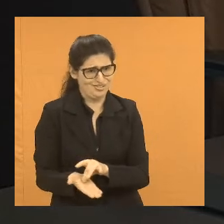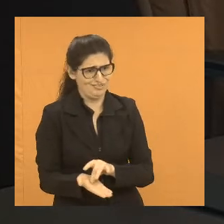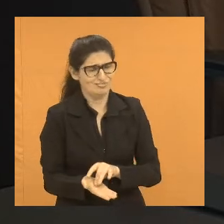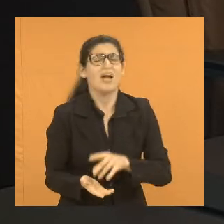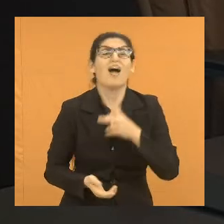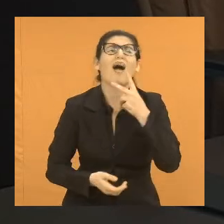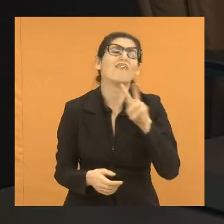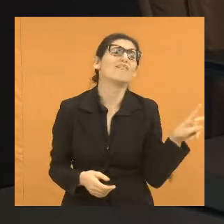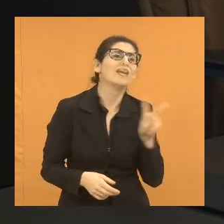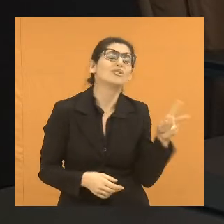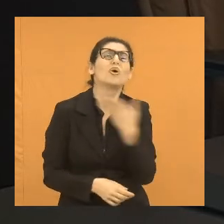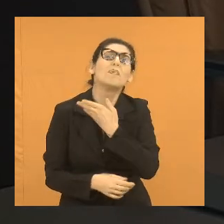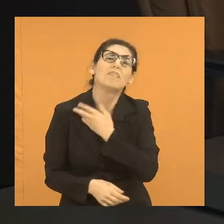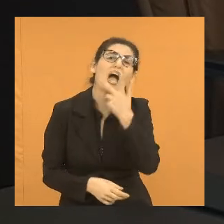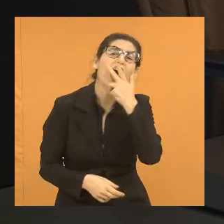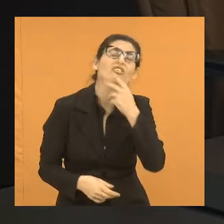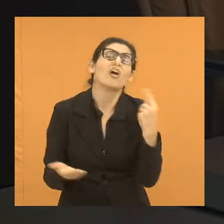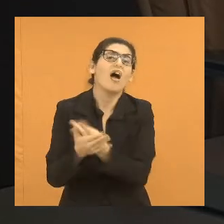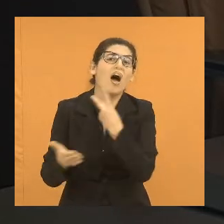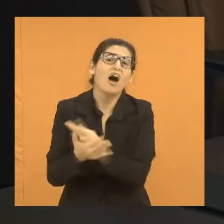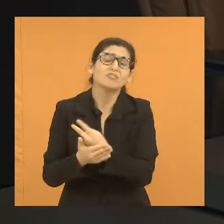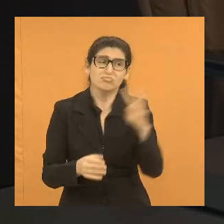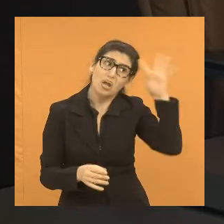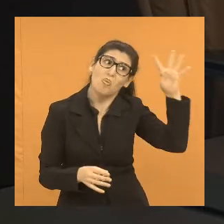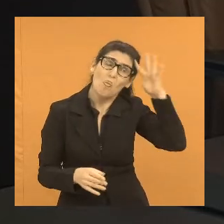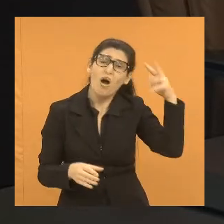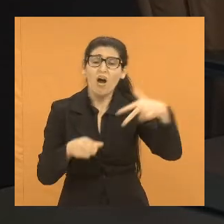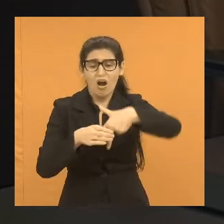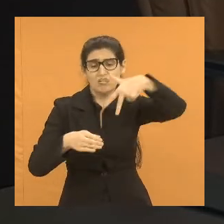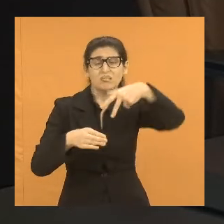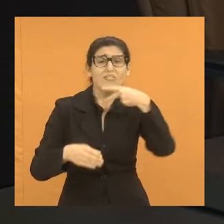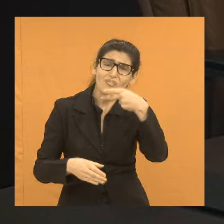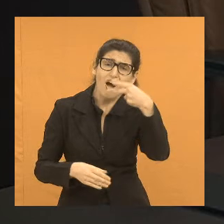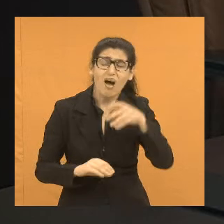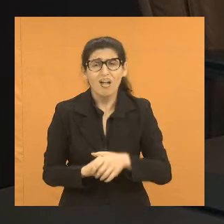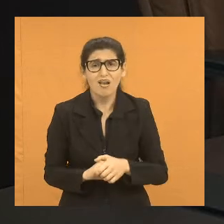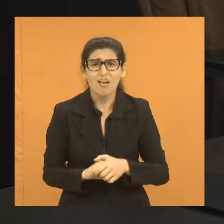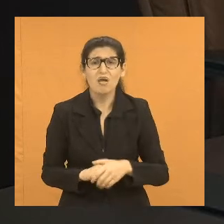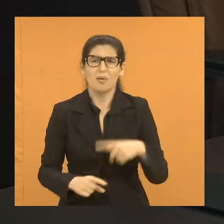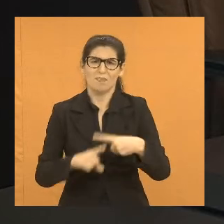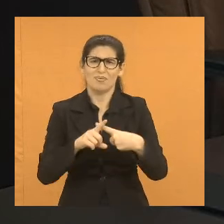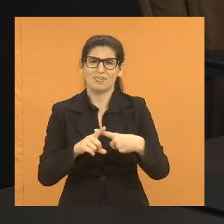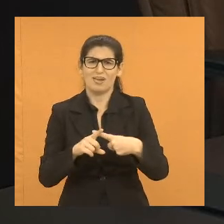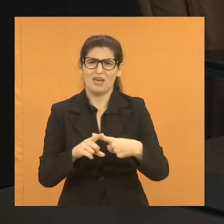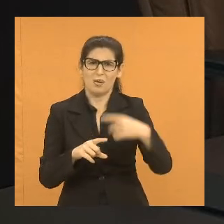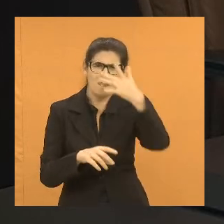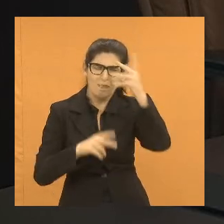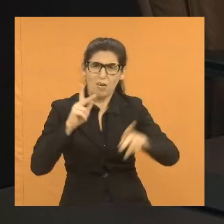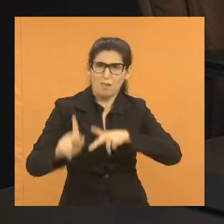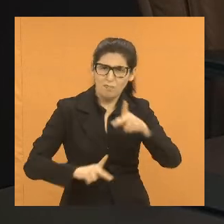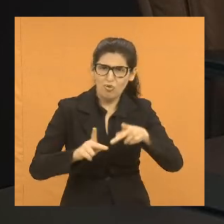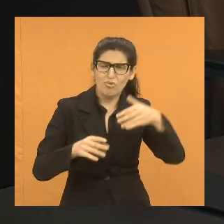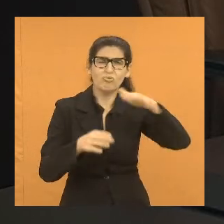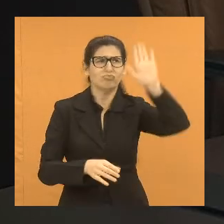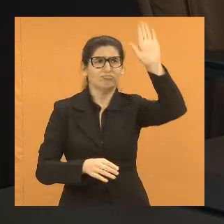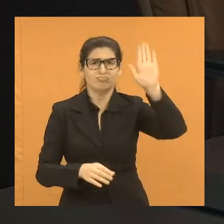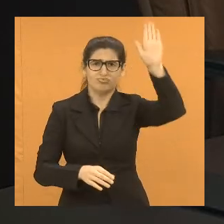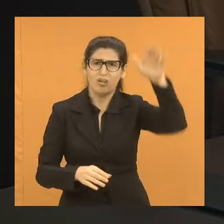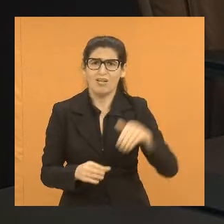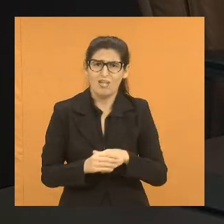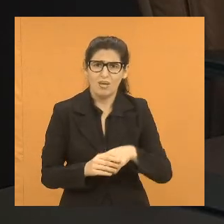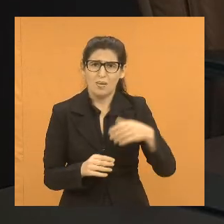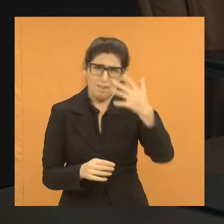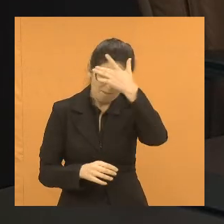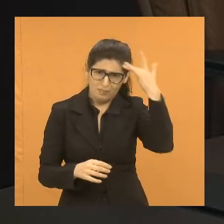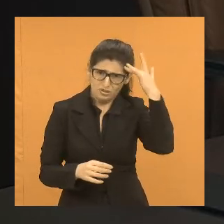então, quando der na quarta-feira, eles vão falar na tribuna. Porque vocês não foram eleitos pelo povo. Agora, quem foi eleito pelo povo é